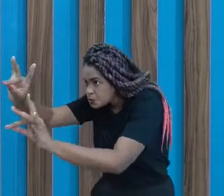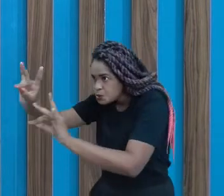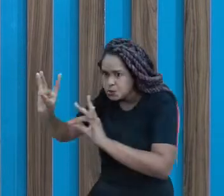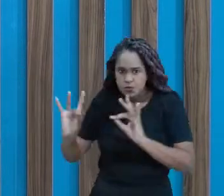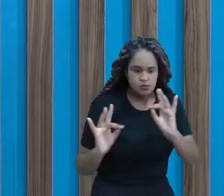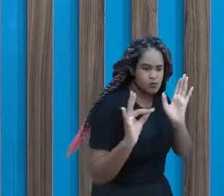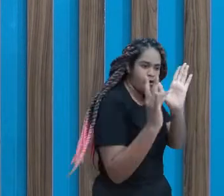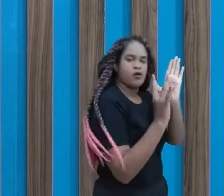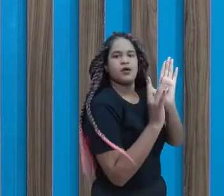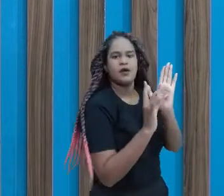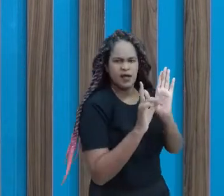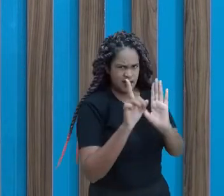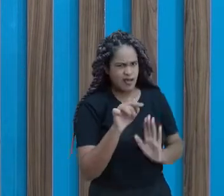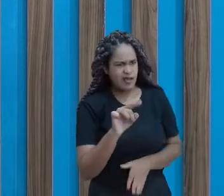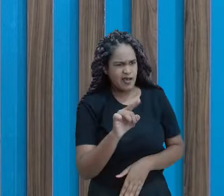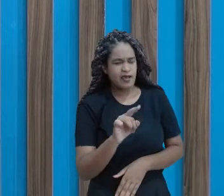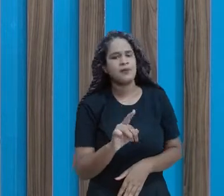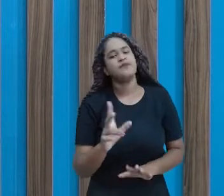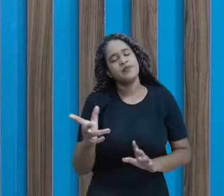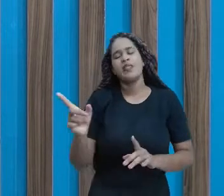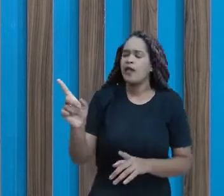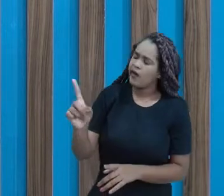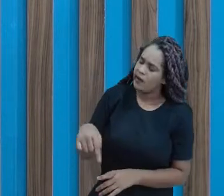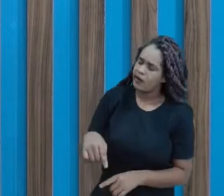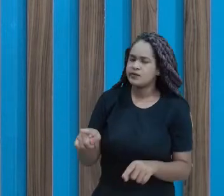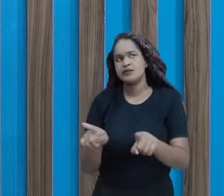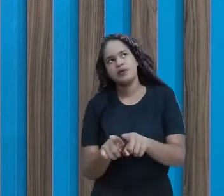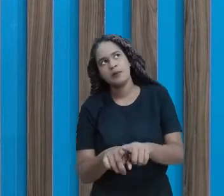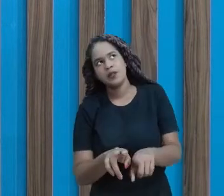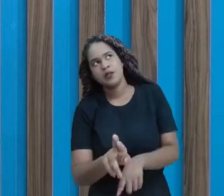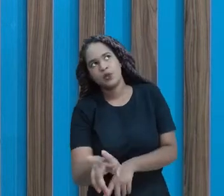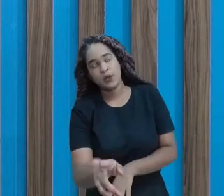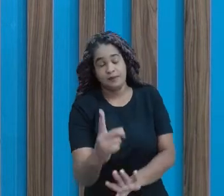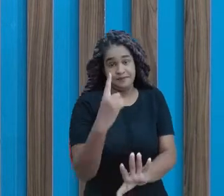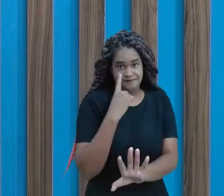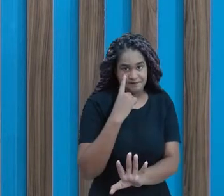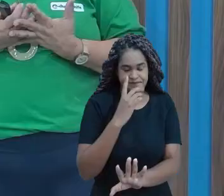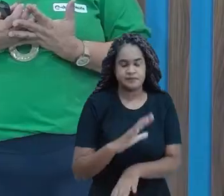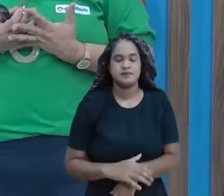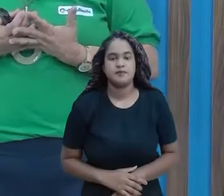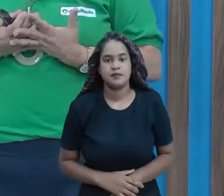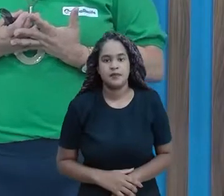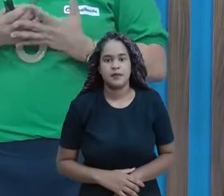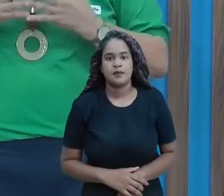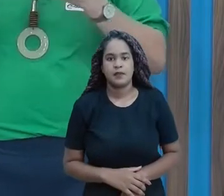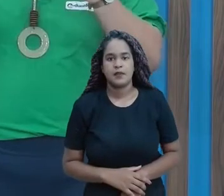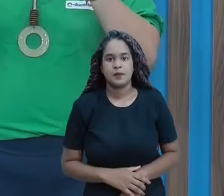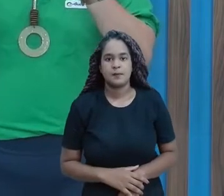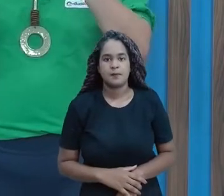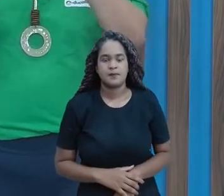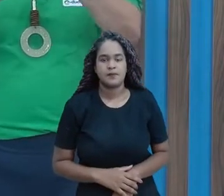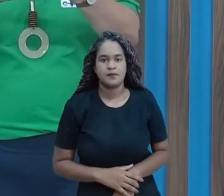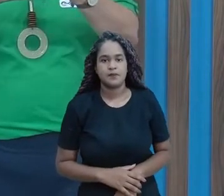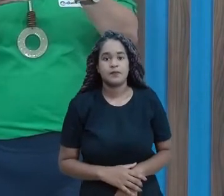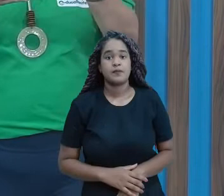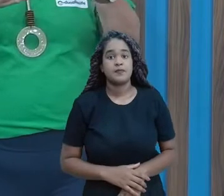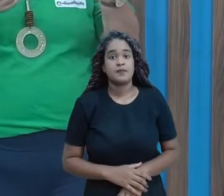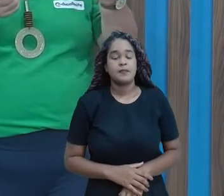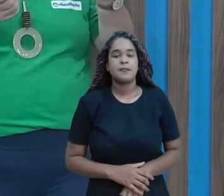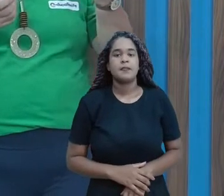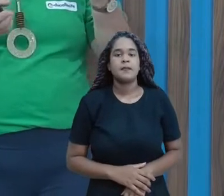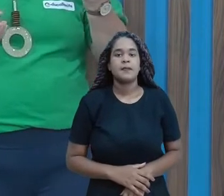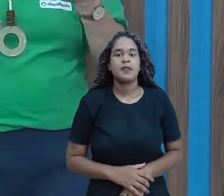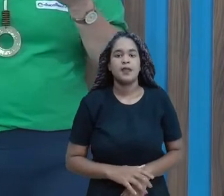dessa perspectiva que a gente pode pensar esse movimento. Não é, Henrique. E não é, porque veja, o expressionismo,